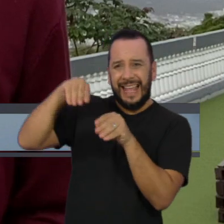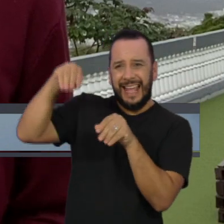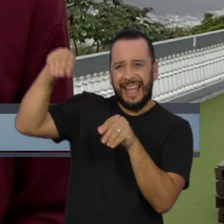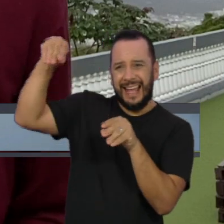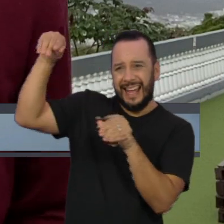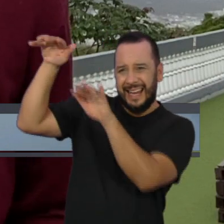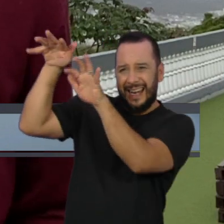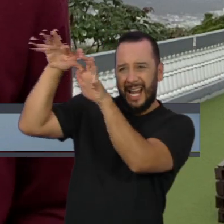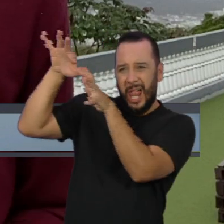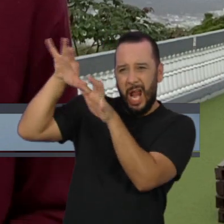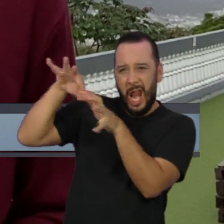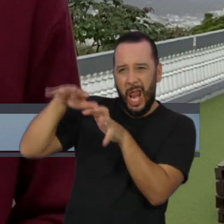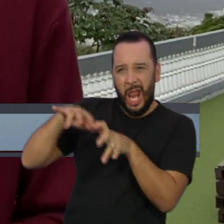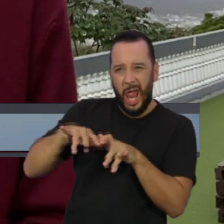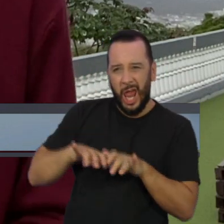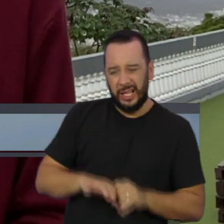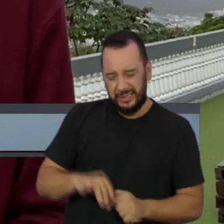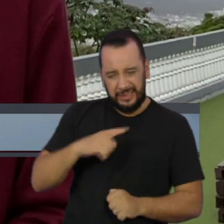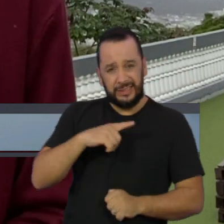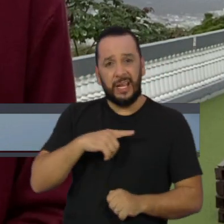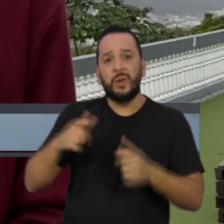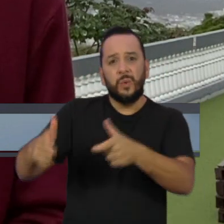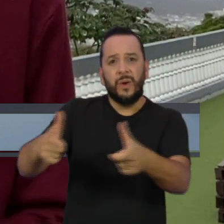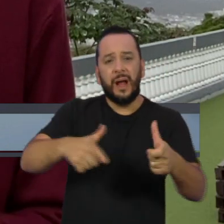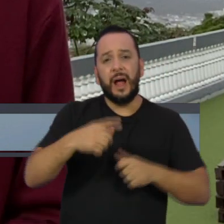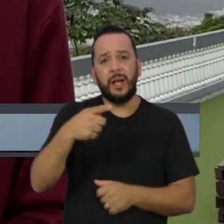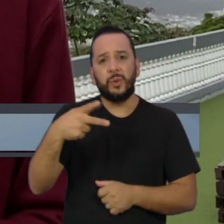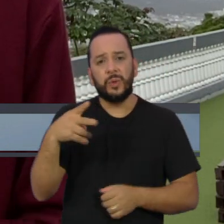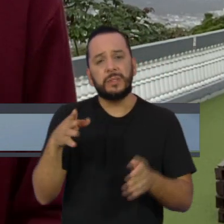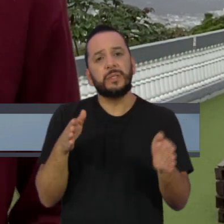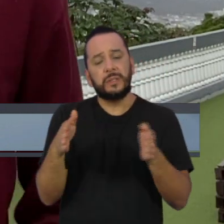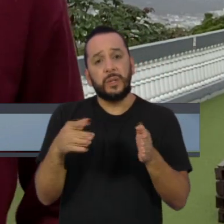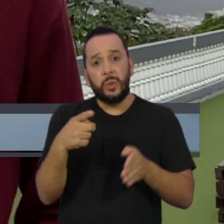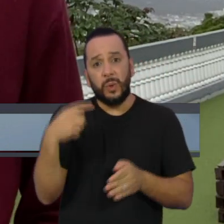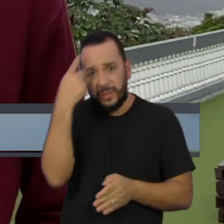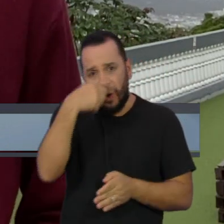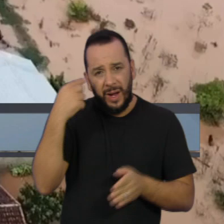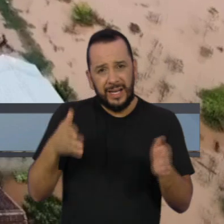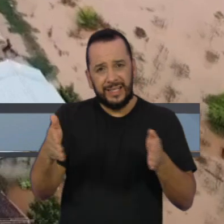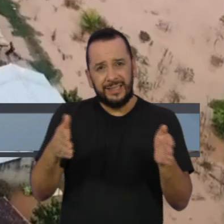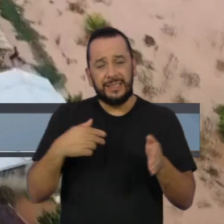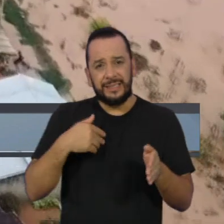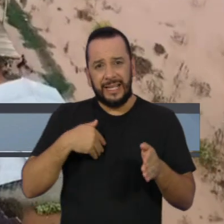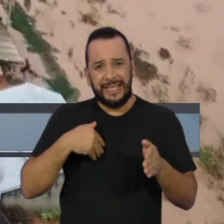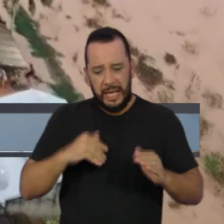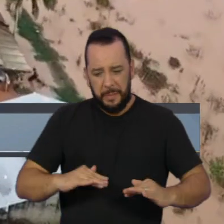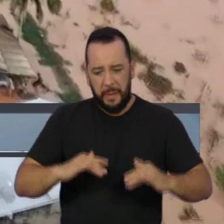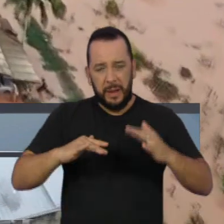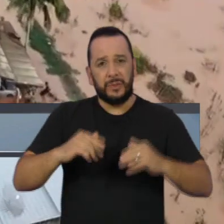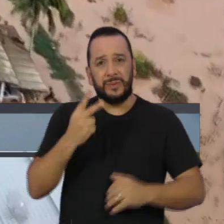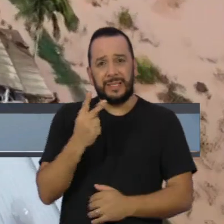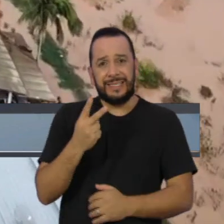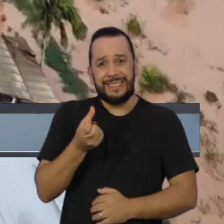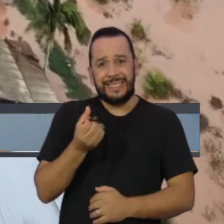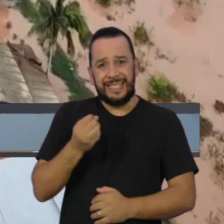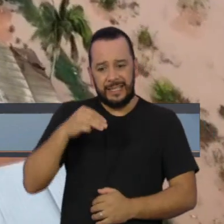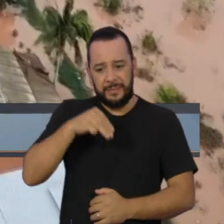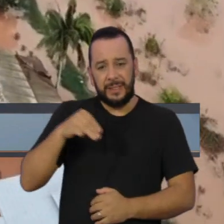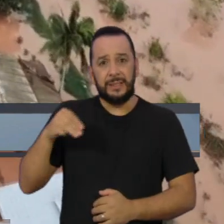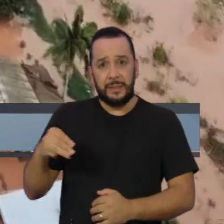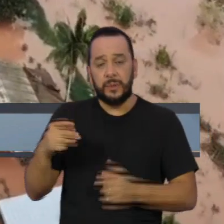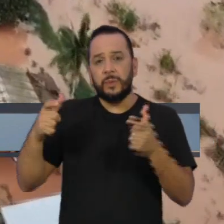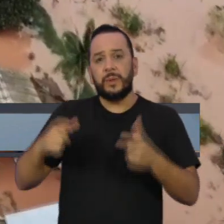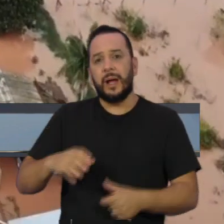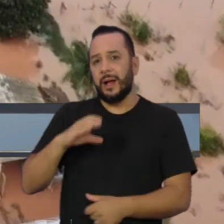chuva em algumas regiões o acumulado em 12 horas chegou a 260mm o município de Canelinha na grande